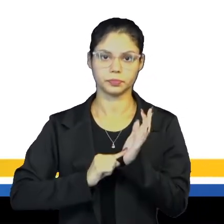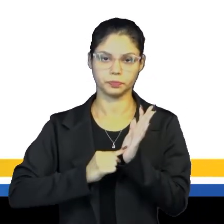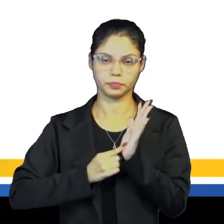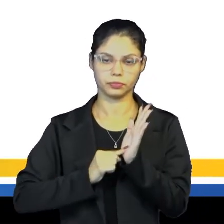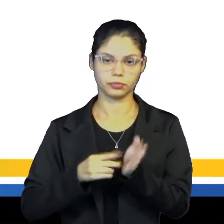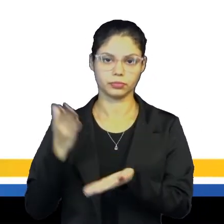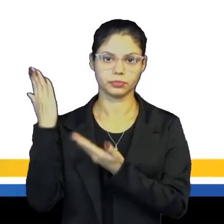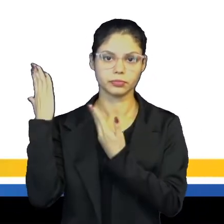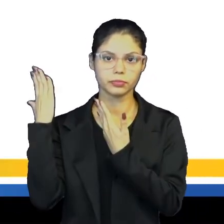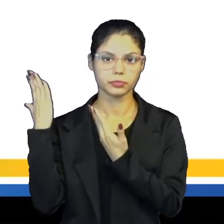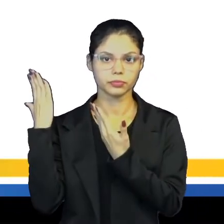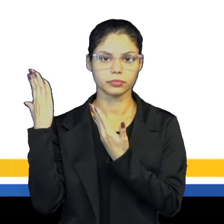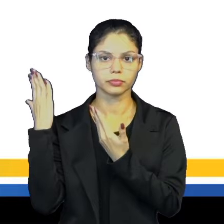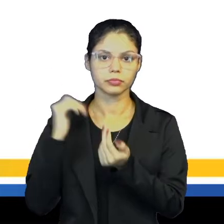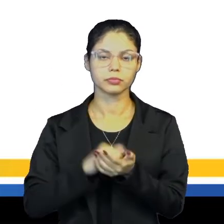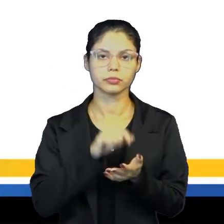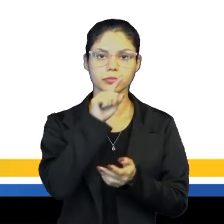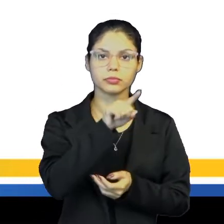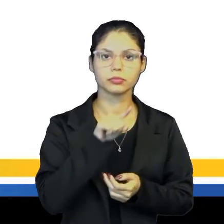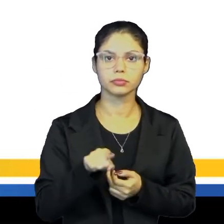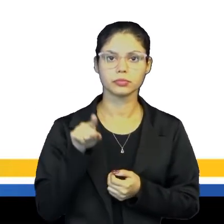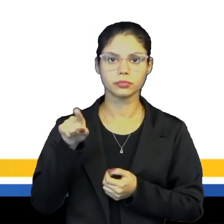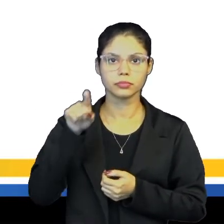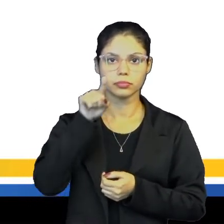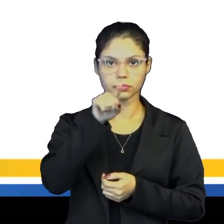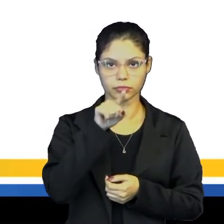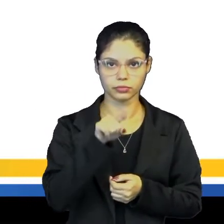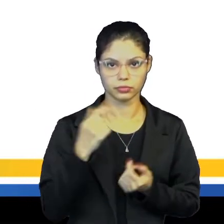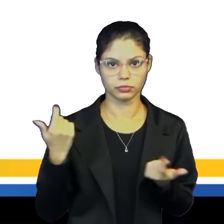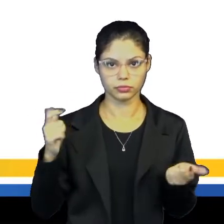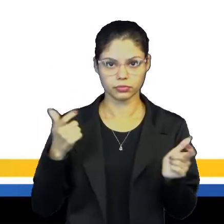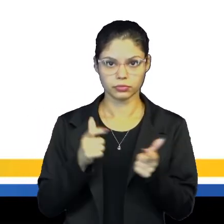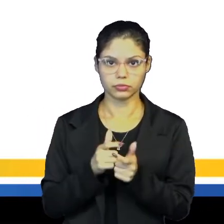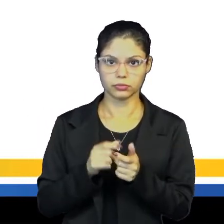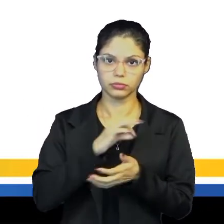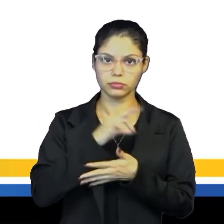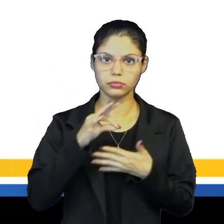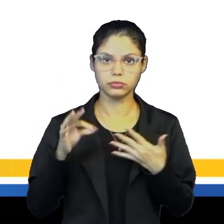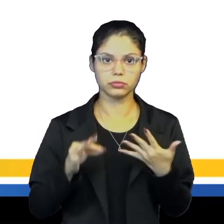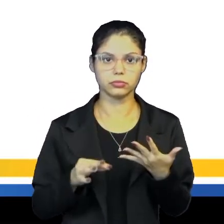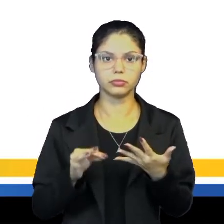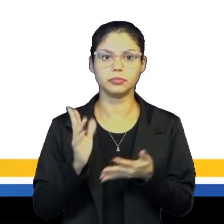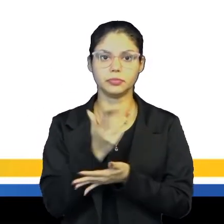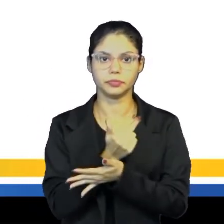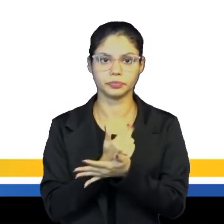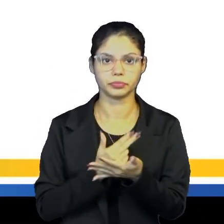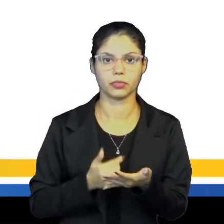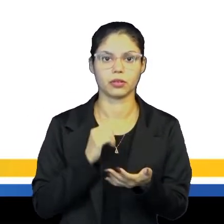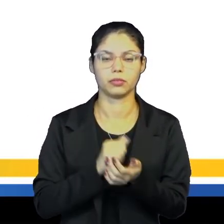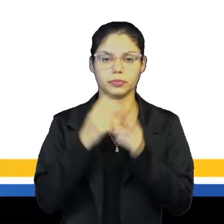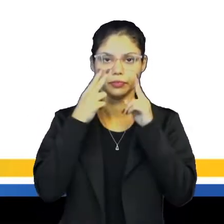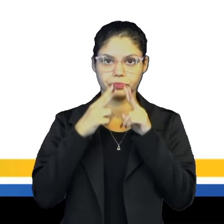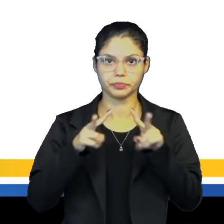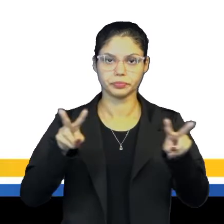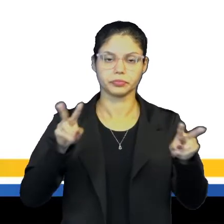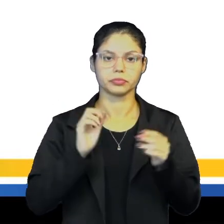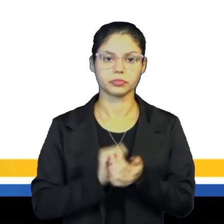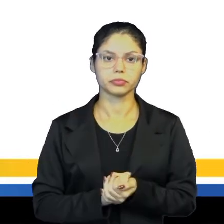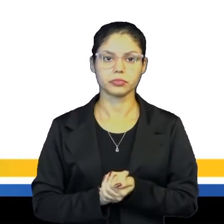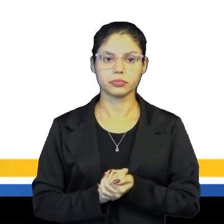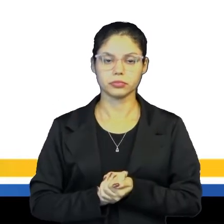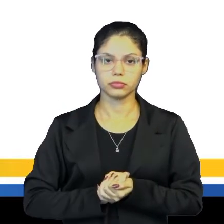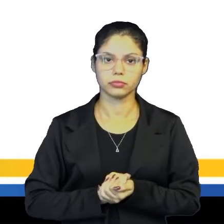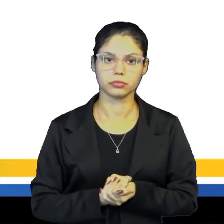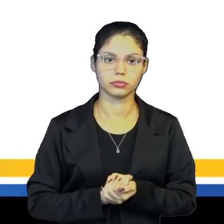olha só, o ponto. Estão vendo esses pontinhos? É o menor elemento das artes, tá? Visuais.